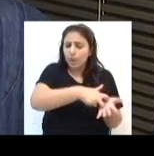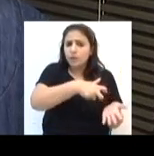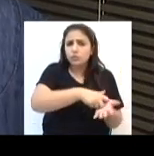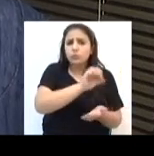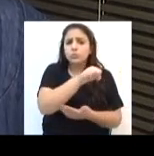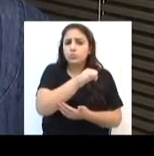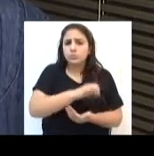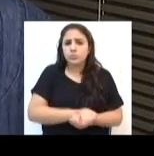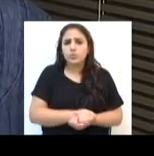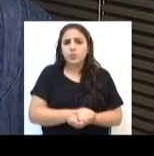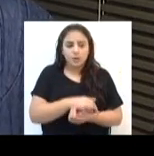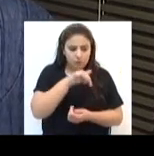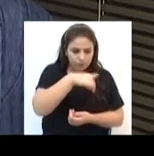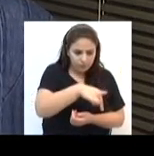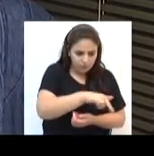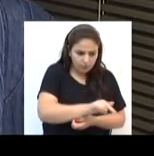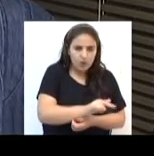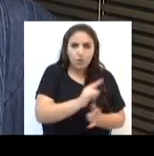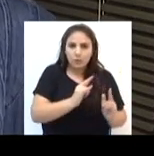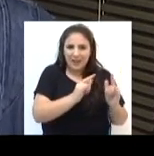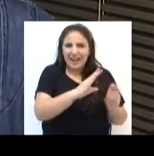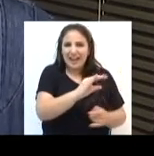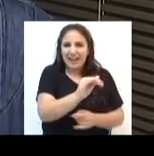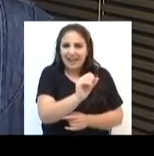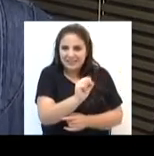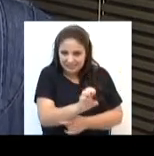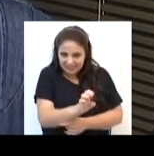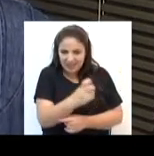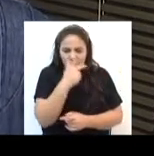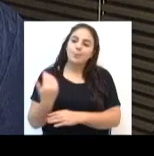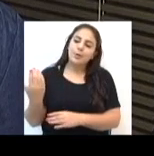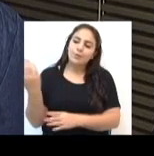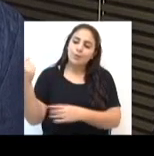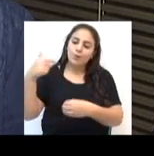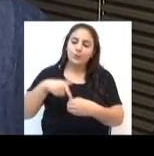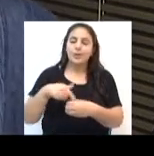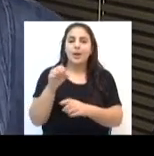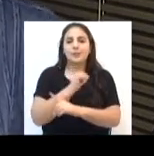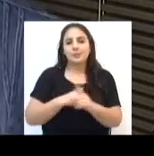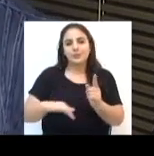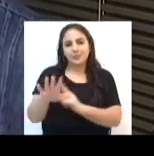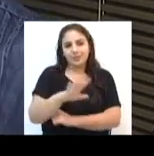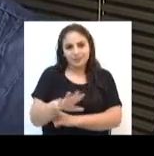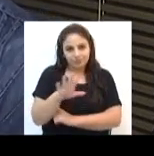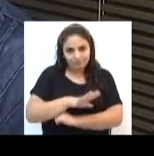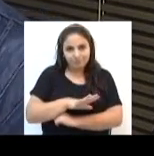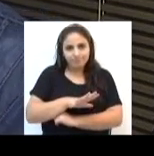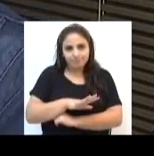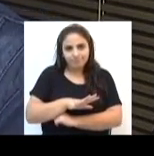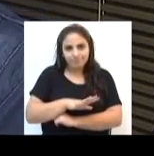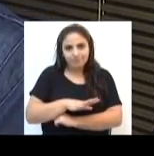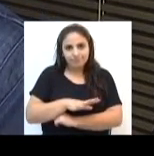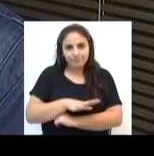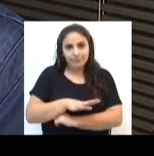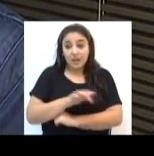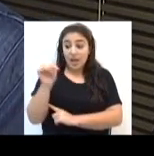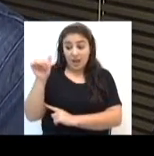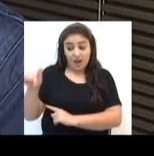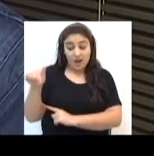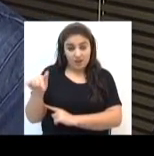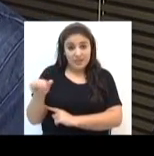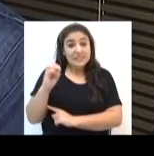de obra. O projeto de lei regulamentando a instalação de feiras itinerantes em Passo Fundo também foi lembrado. Em